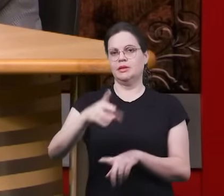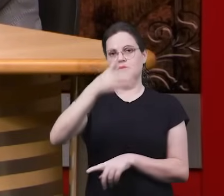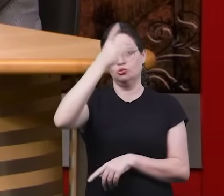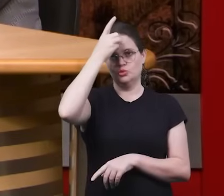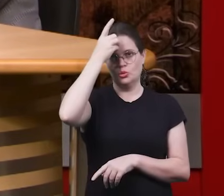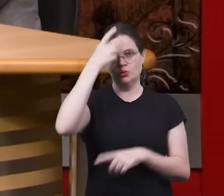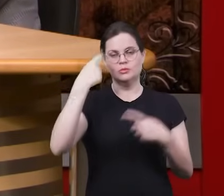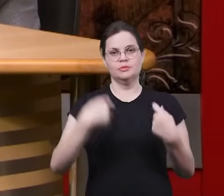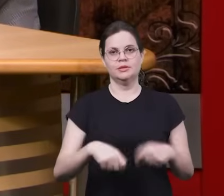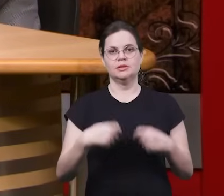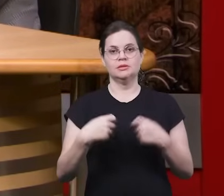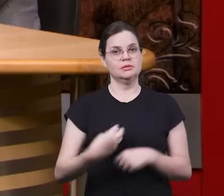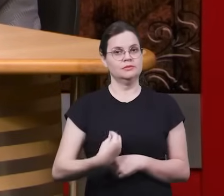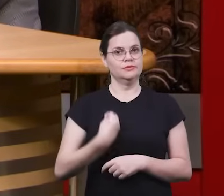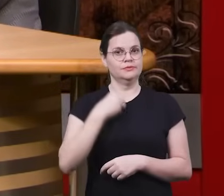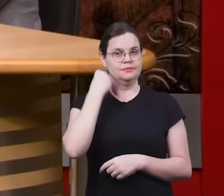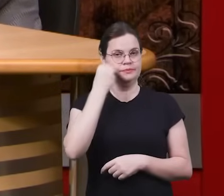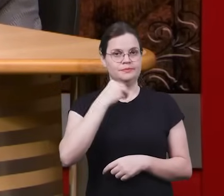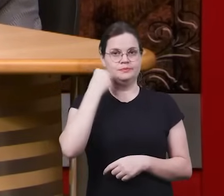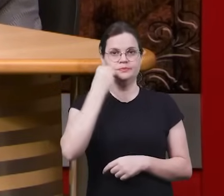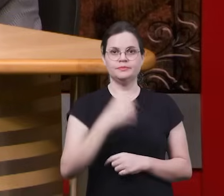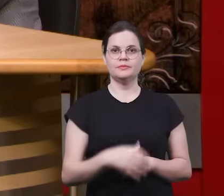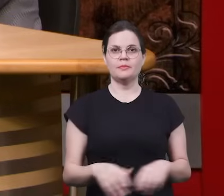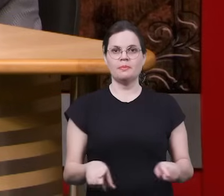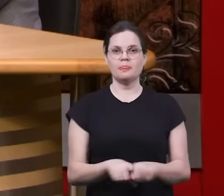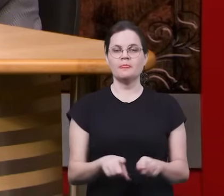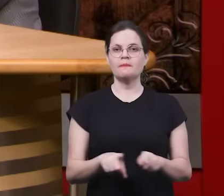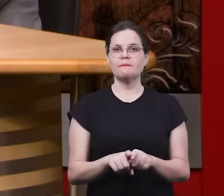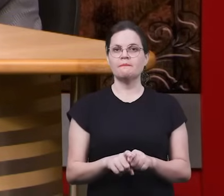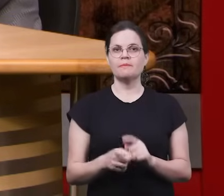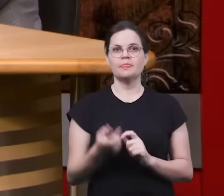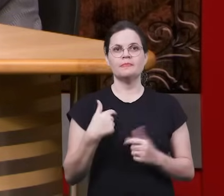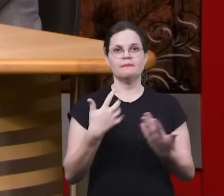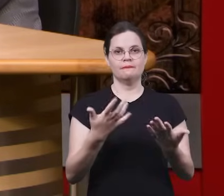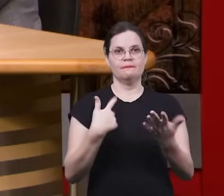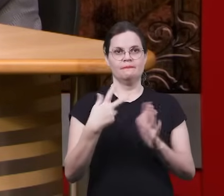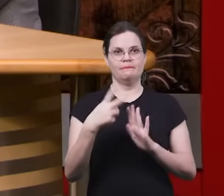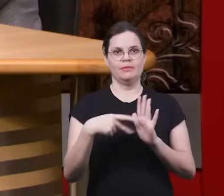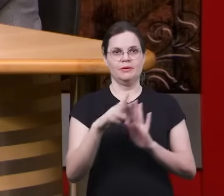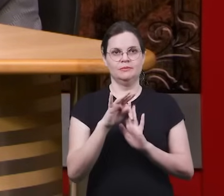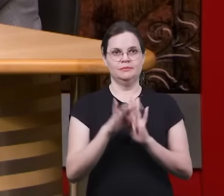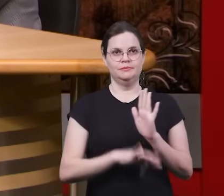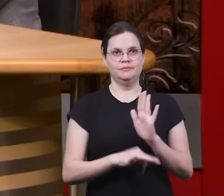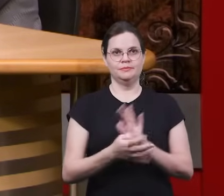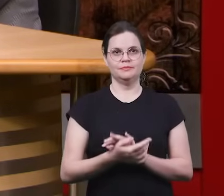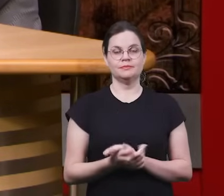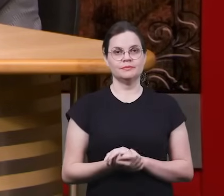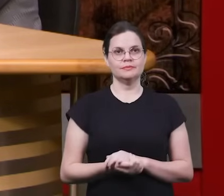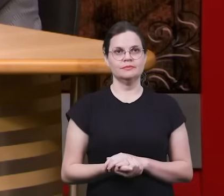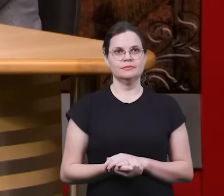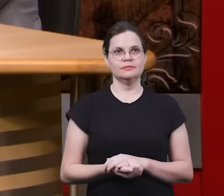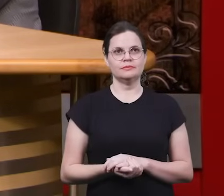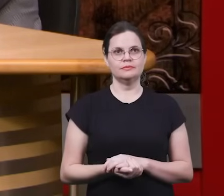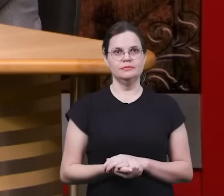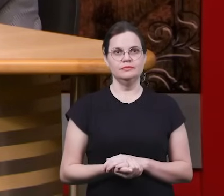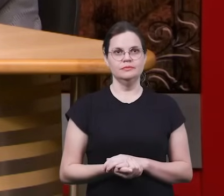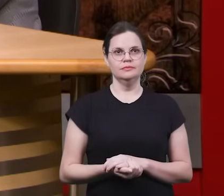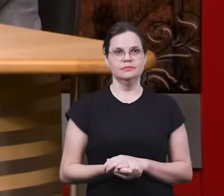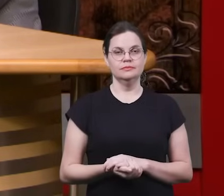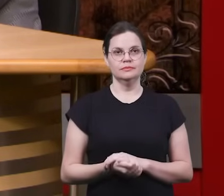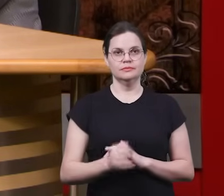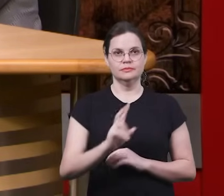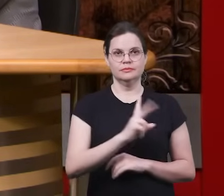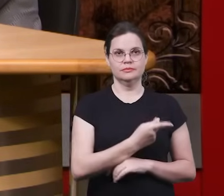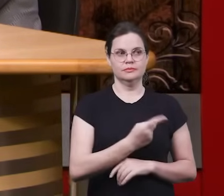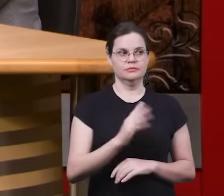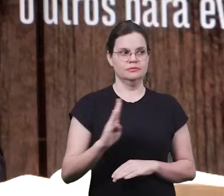essa experiência, né? E aqui, Amadeu, eu gostaria de deixar um texto aqui, que eu estava guardando esse texto para ler, que está